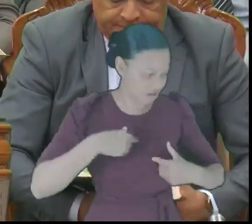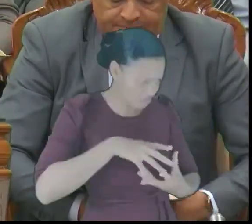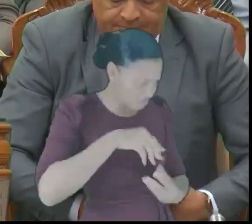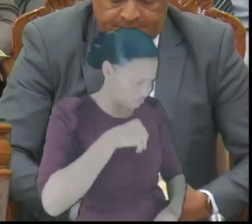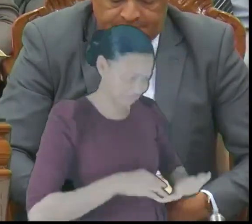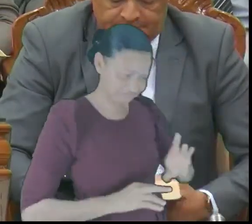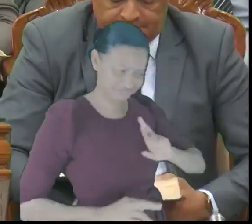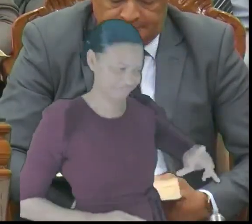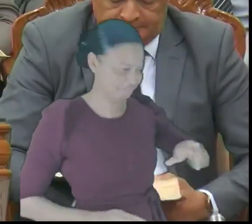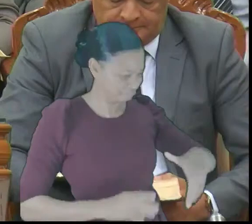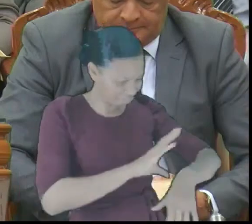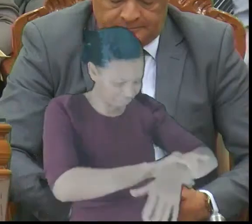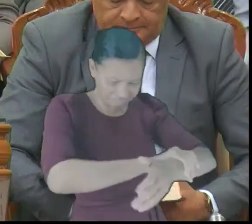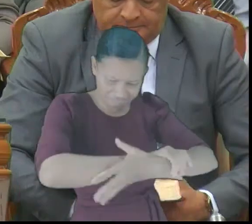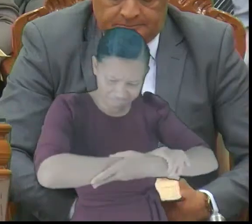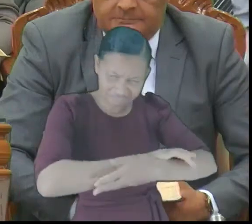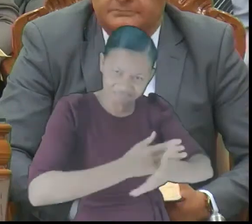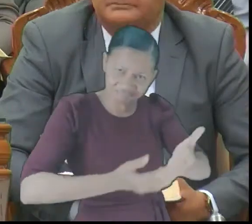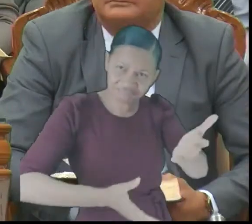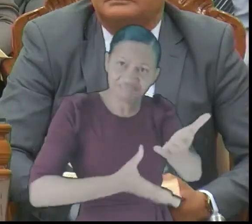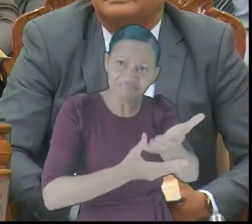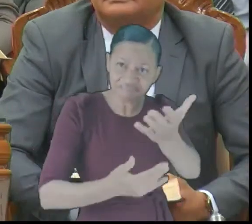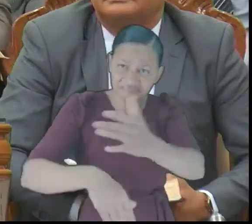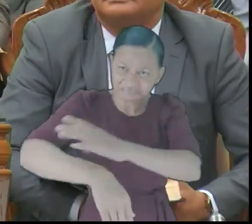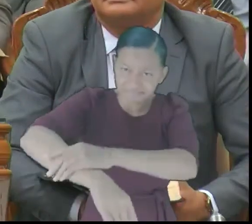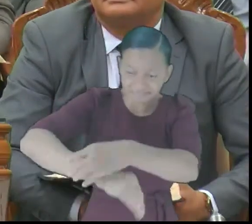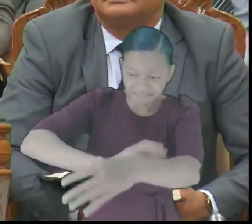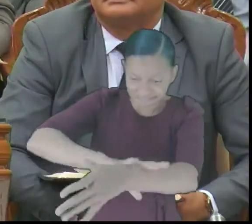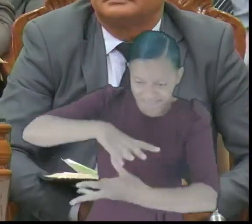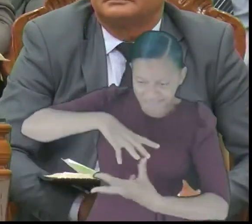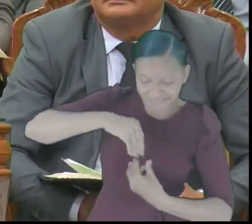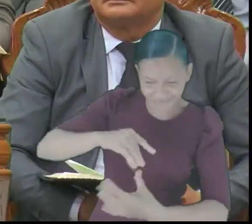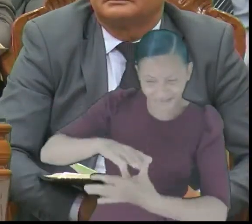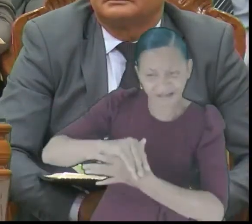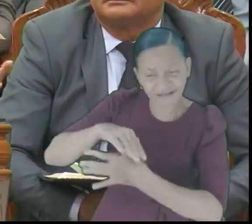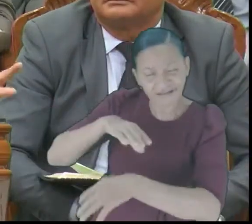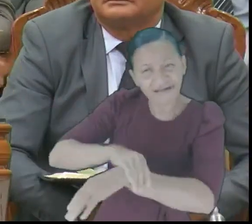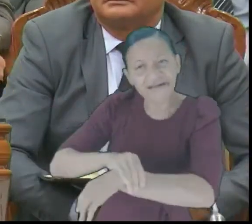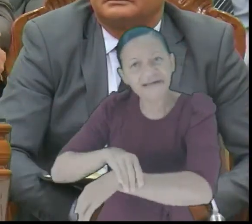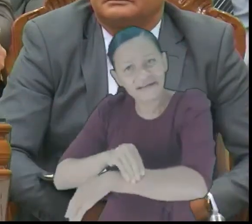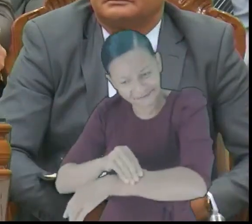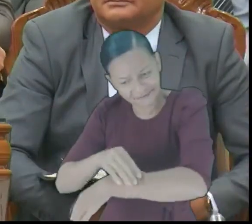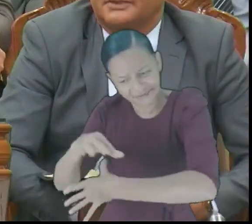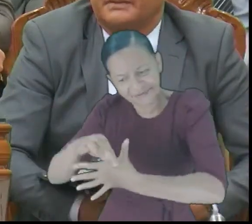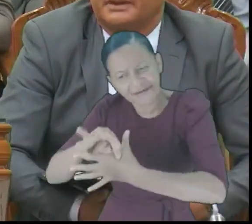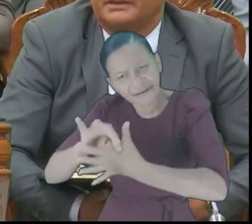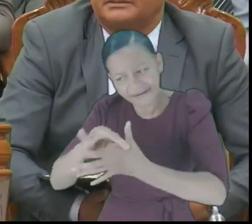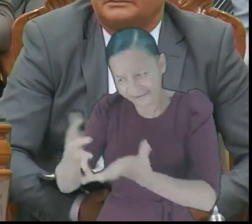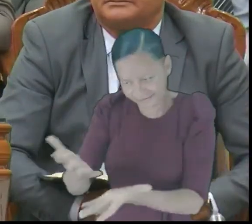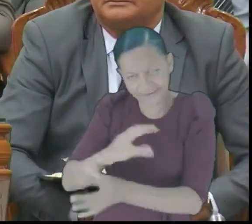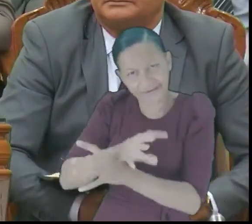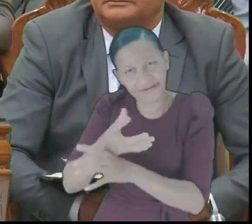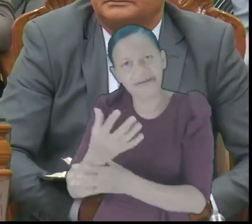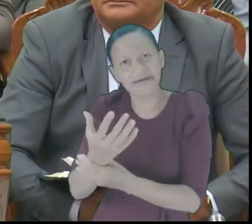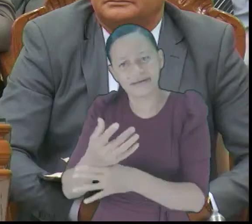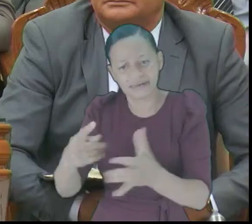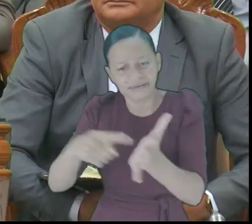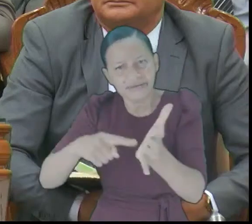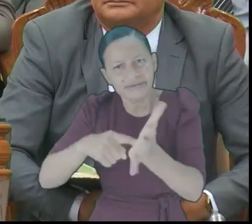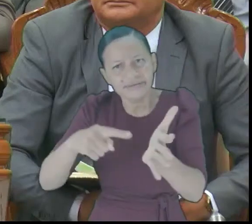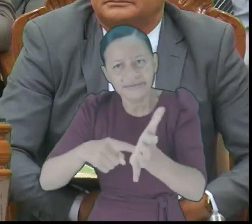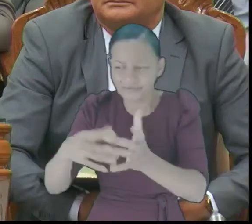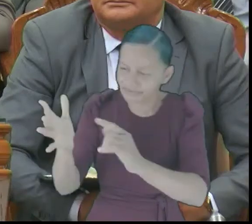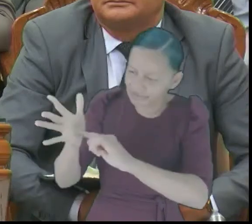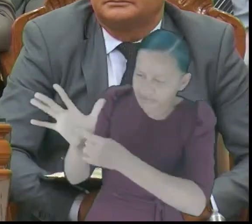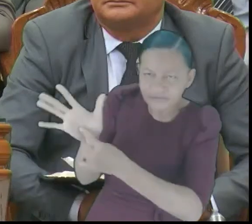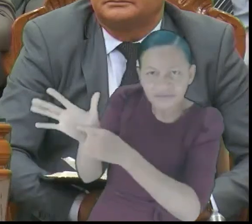espírito. Apalpai-me. Pega aqui. Aqui tem carne e aqui tem ossos. Pode botar o dedo aqui no